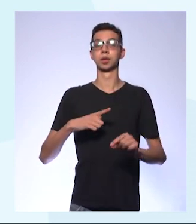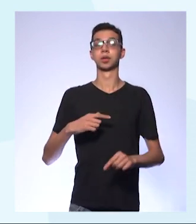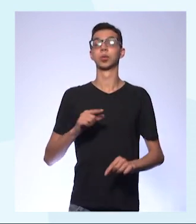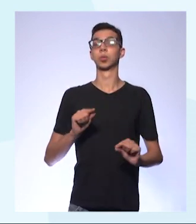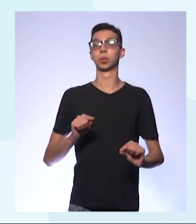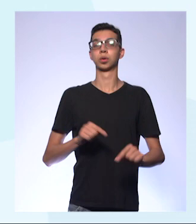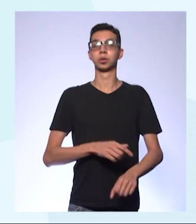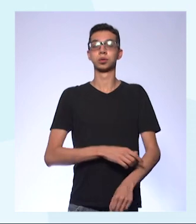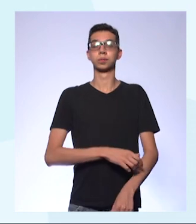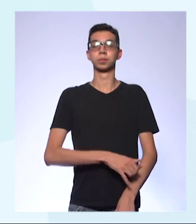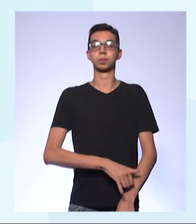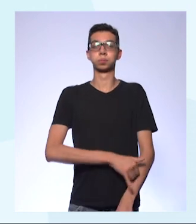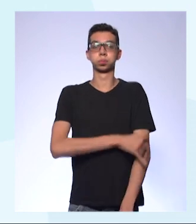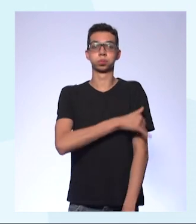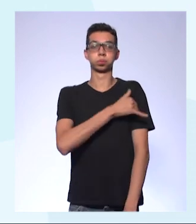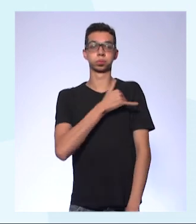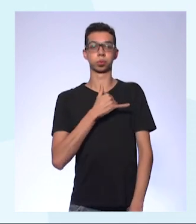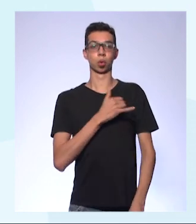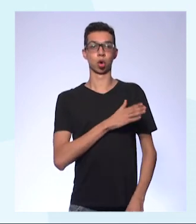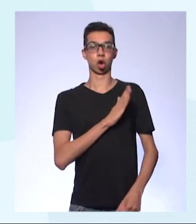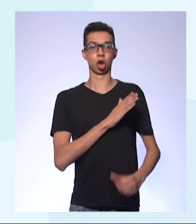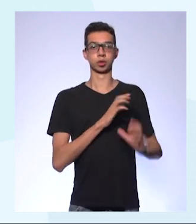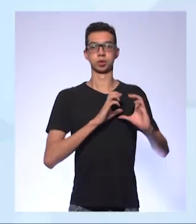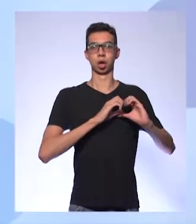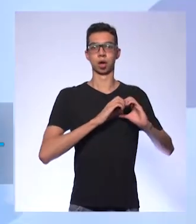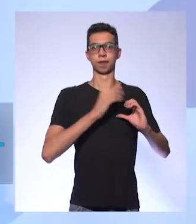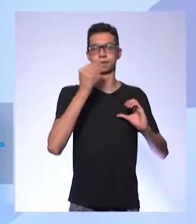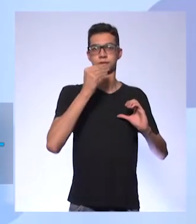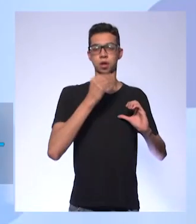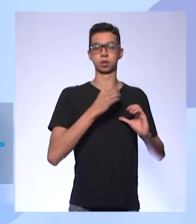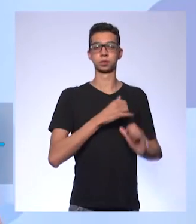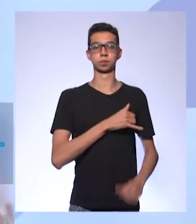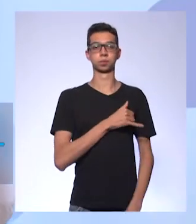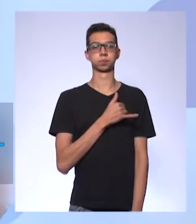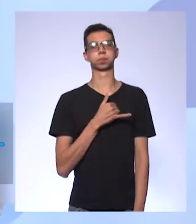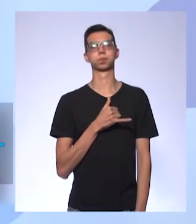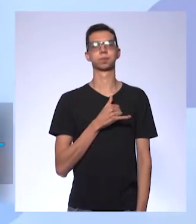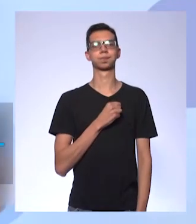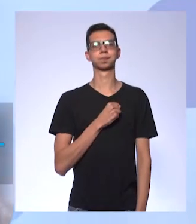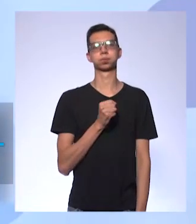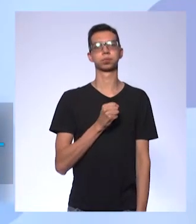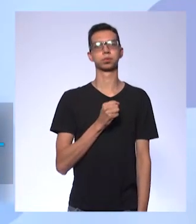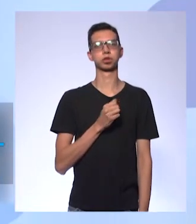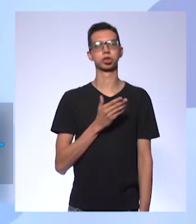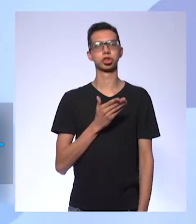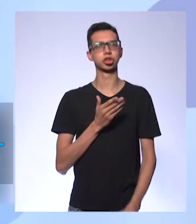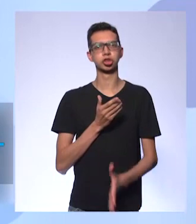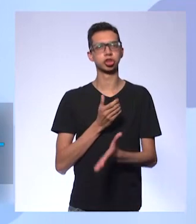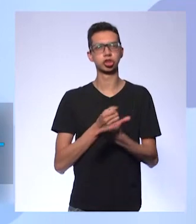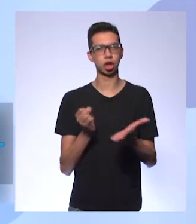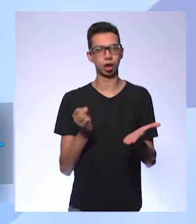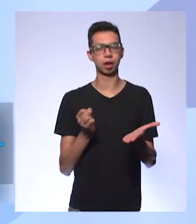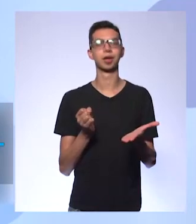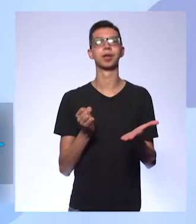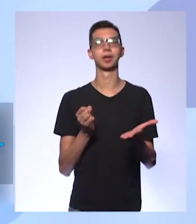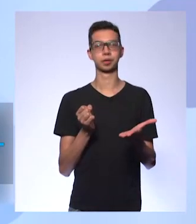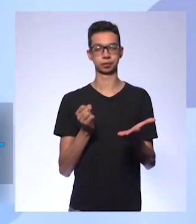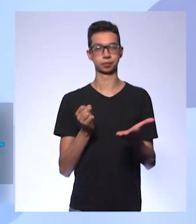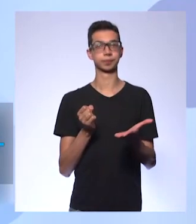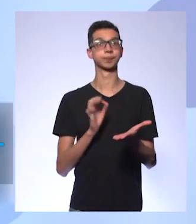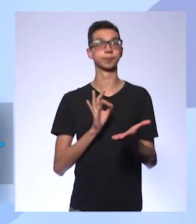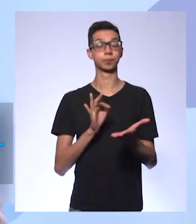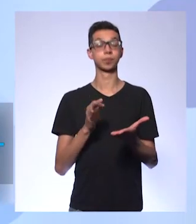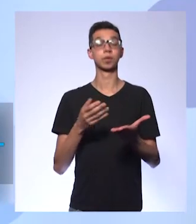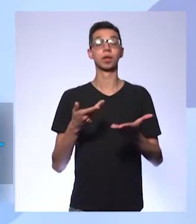rapaz, né? E o coração é bem sensível, né? Aí a baixa corrente elétrica já é suficiente para fibrilar o coração, né? Então